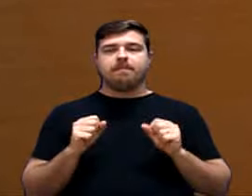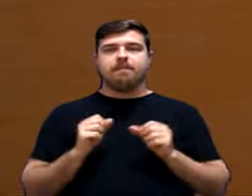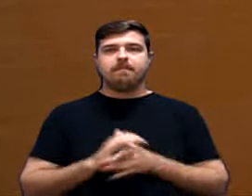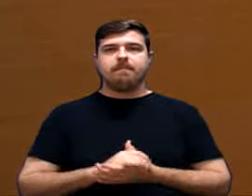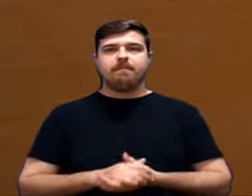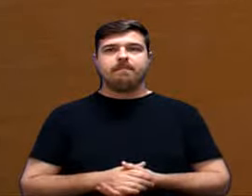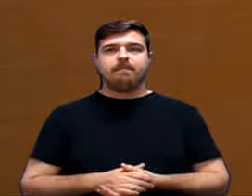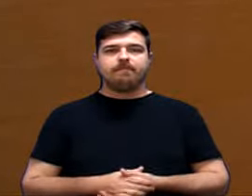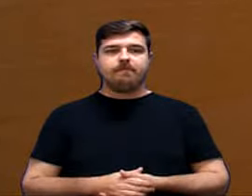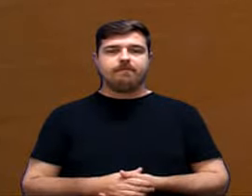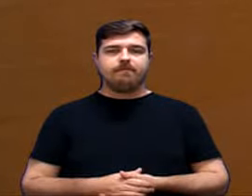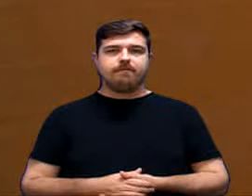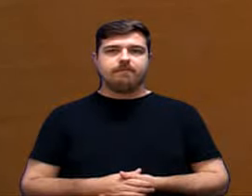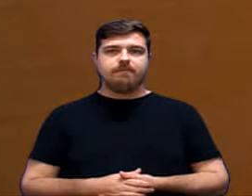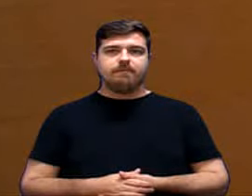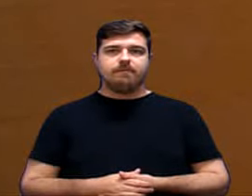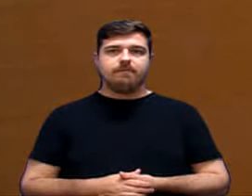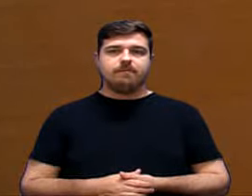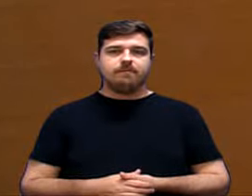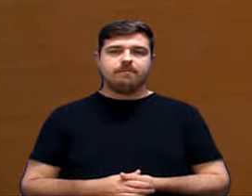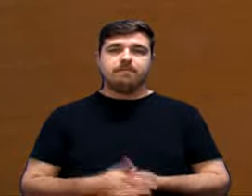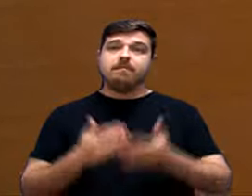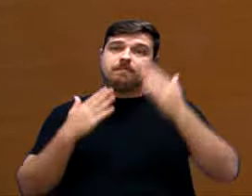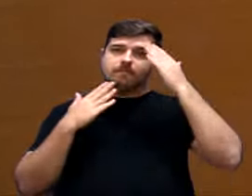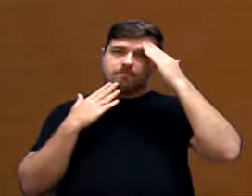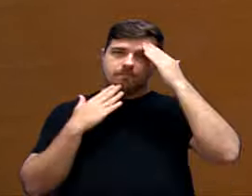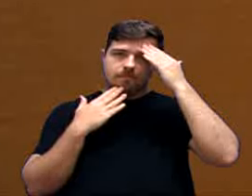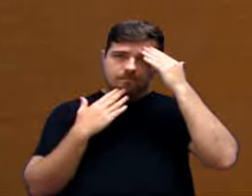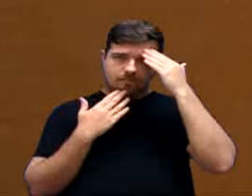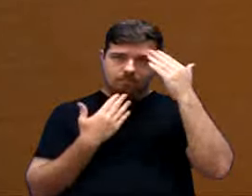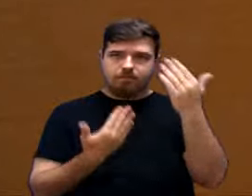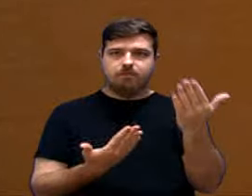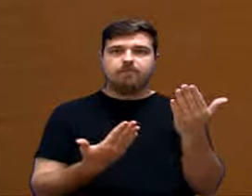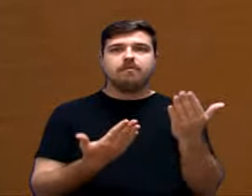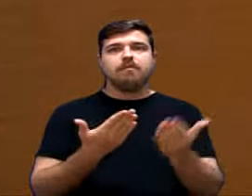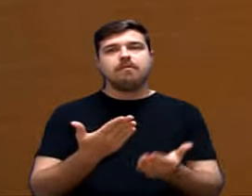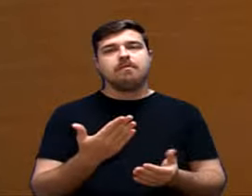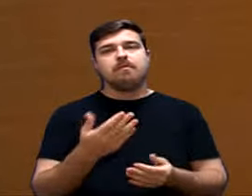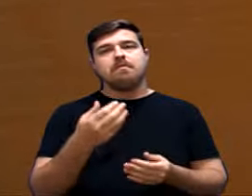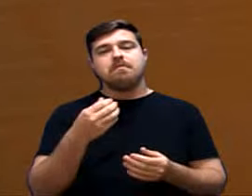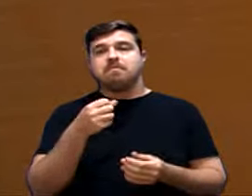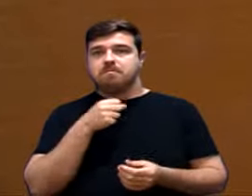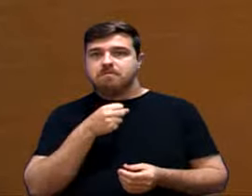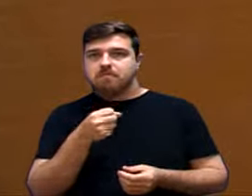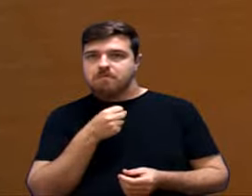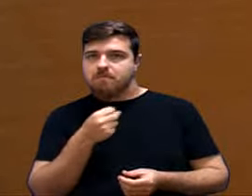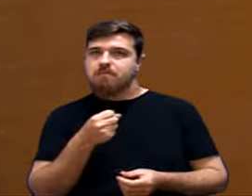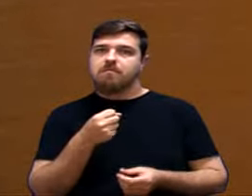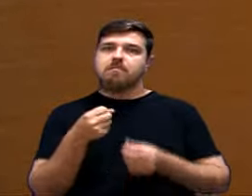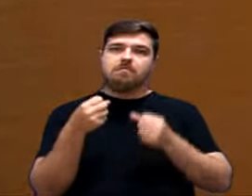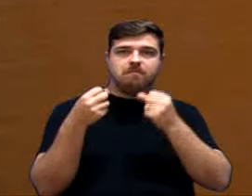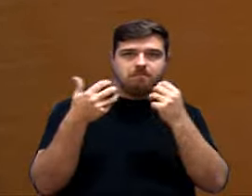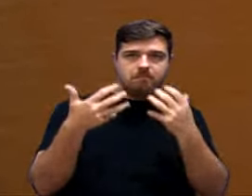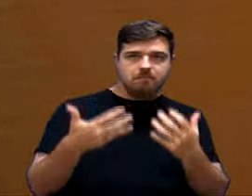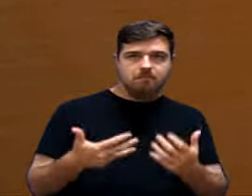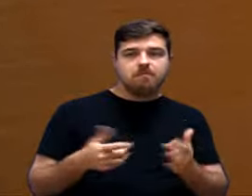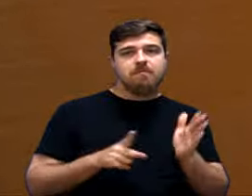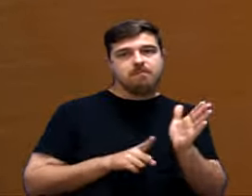secretários eh obrigado pela participação pela